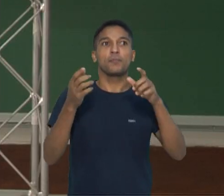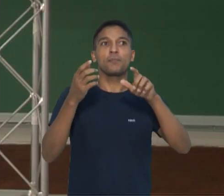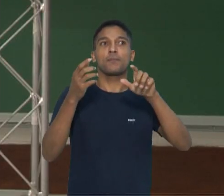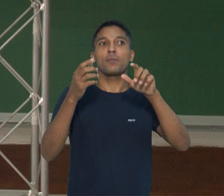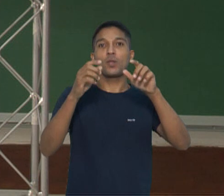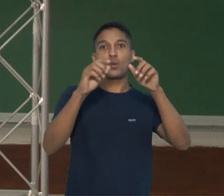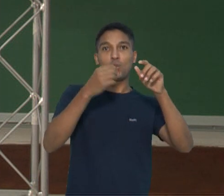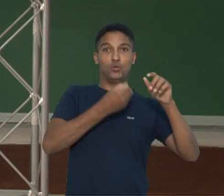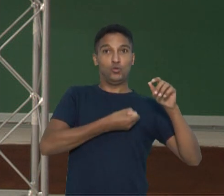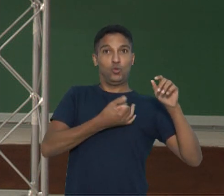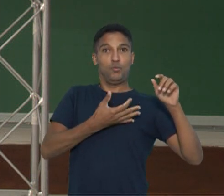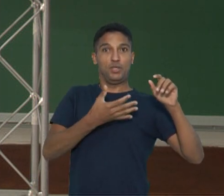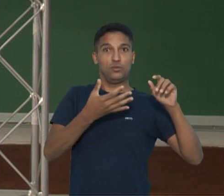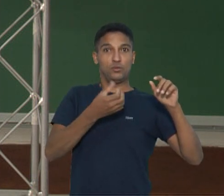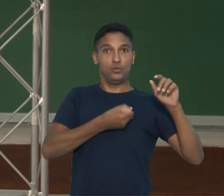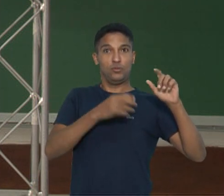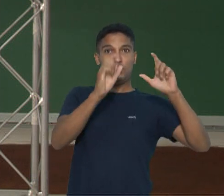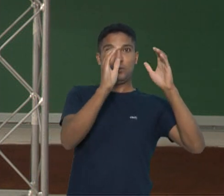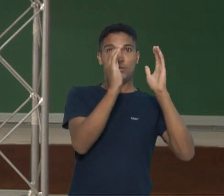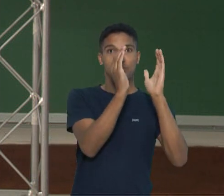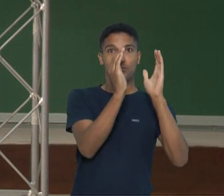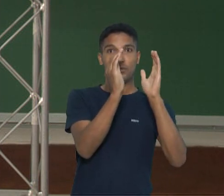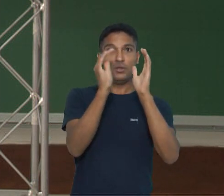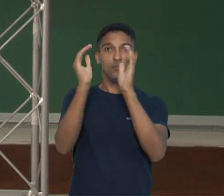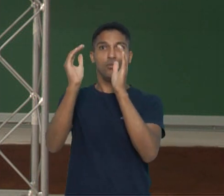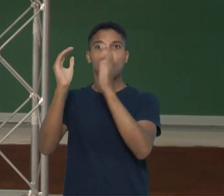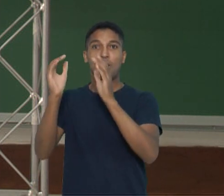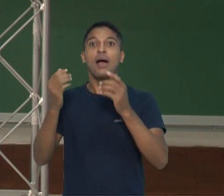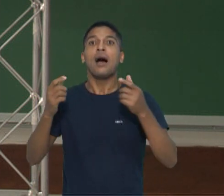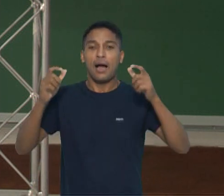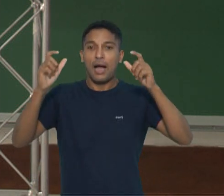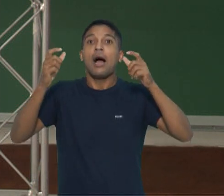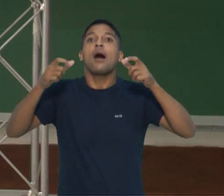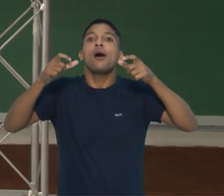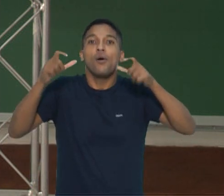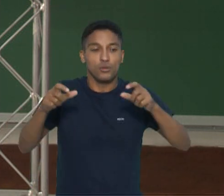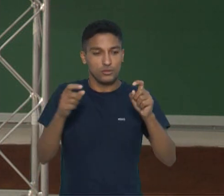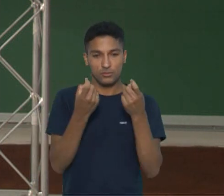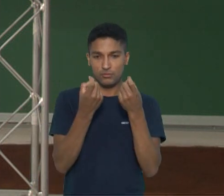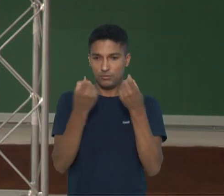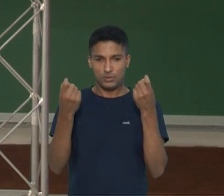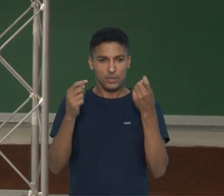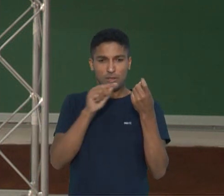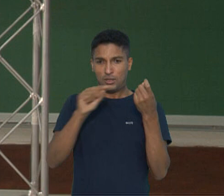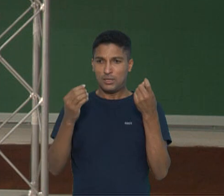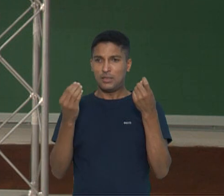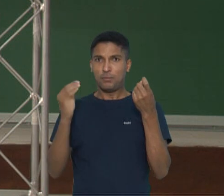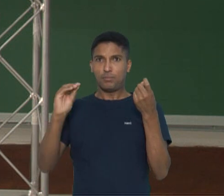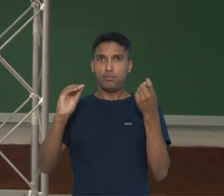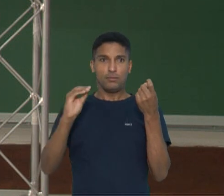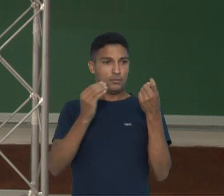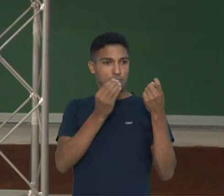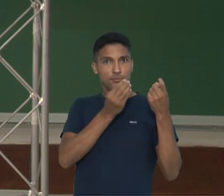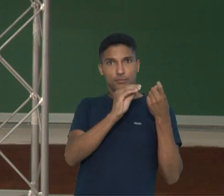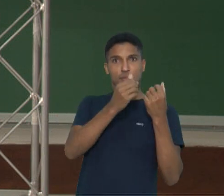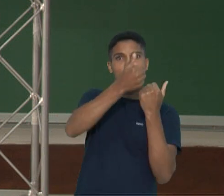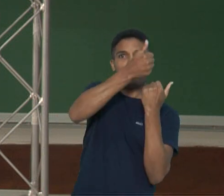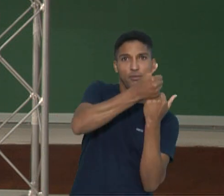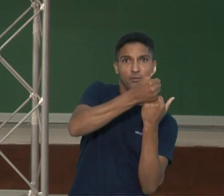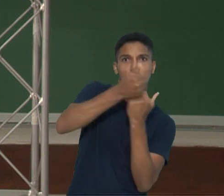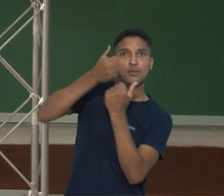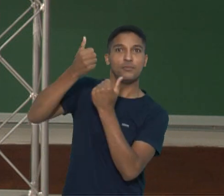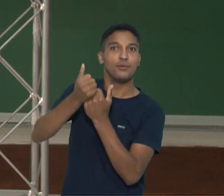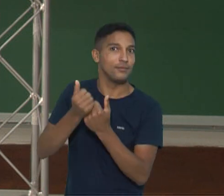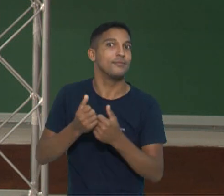e começarem a programar quais serão os passos que vocês vão dar para poder escrever a equação dessa hipérbole. E aí eu volto daqui a pouquinho para